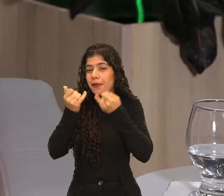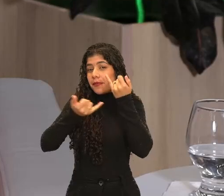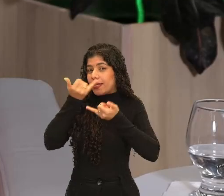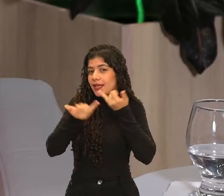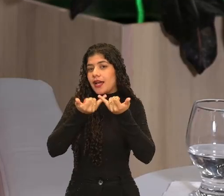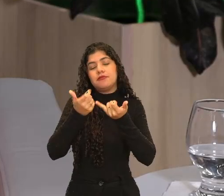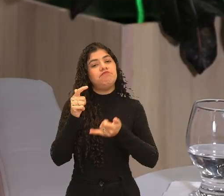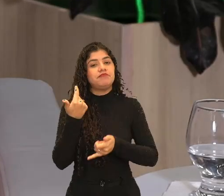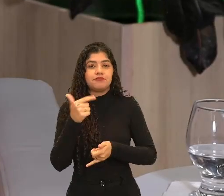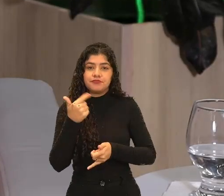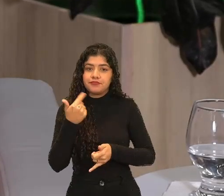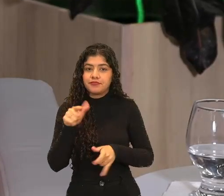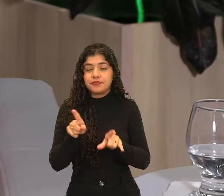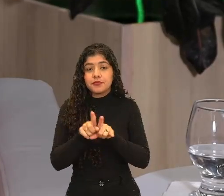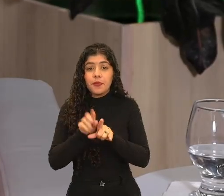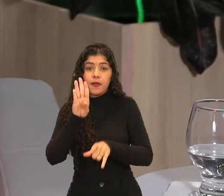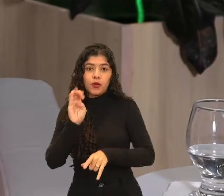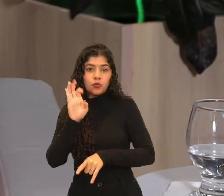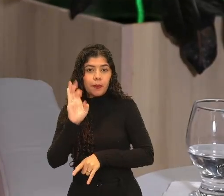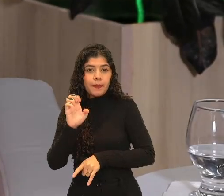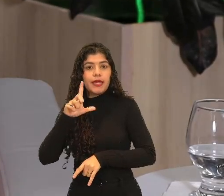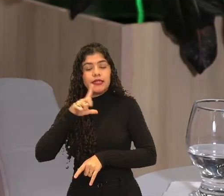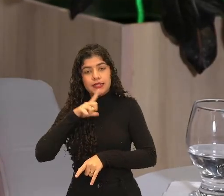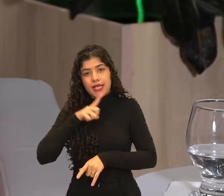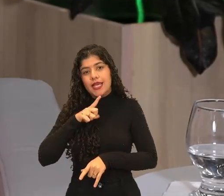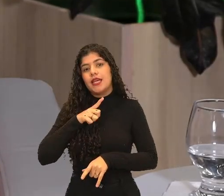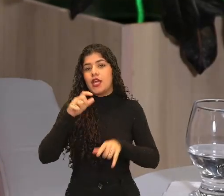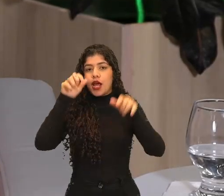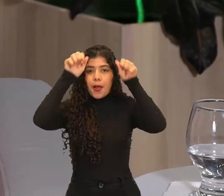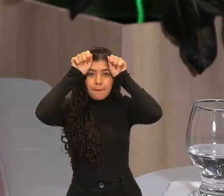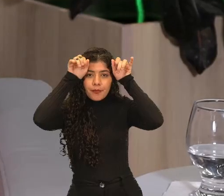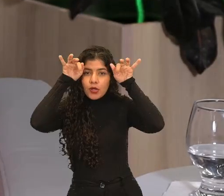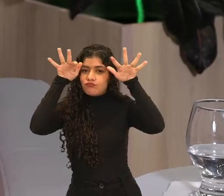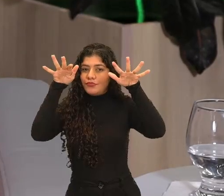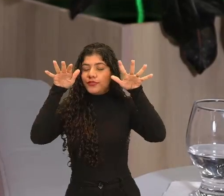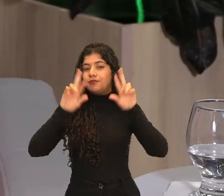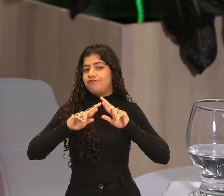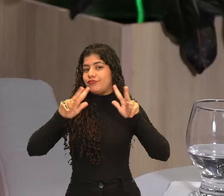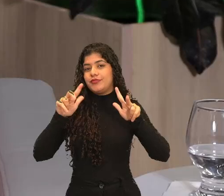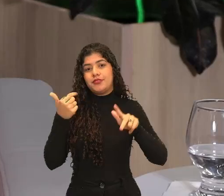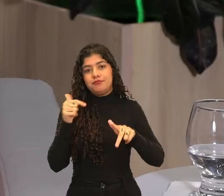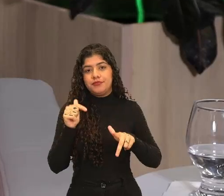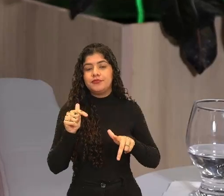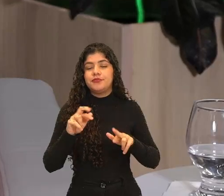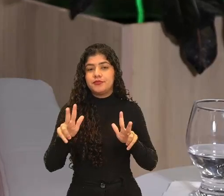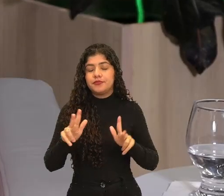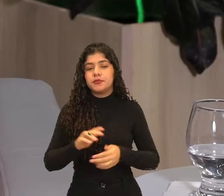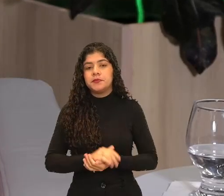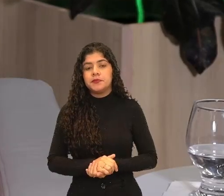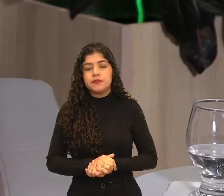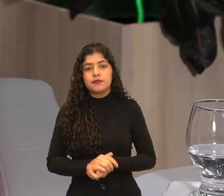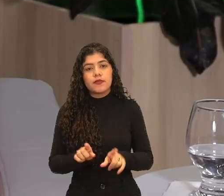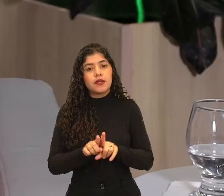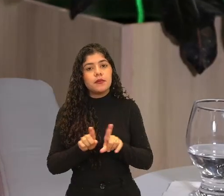não existe numa criança que, né, uma criança autista já é um sinal que chama atenção. Os